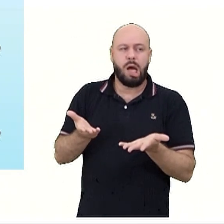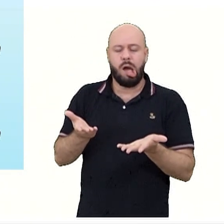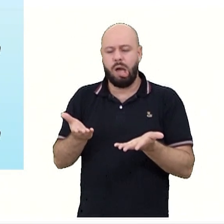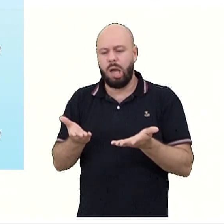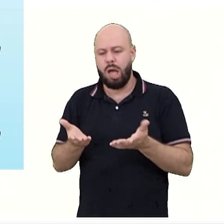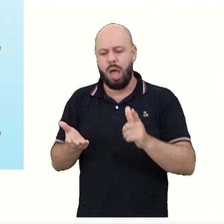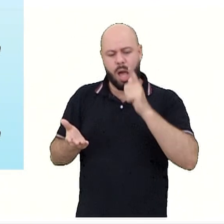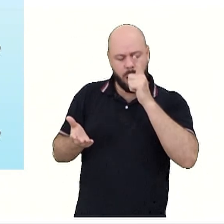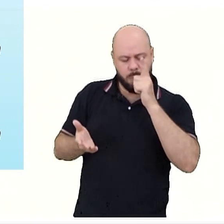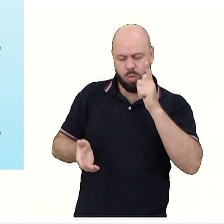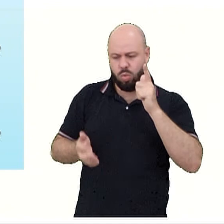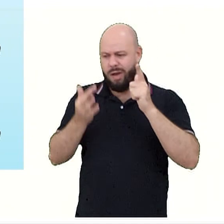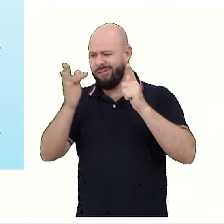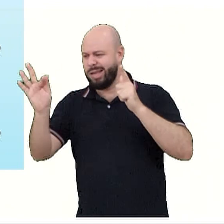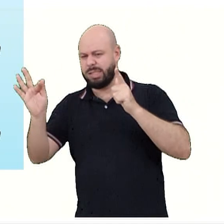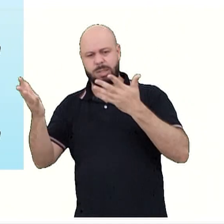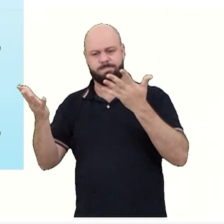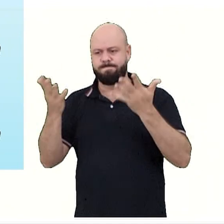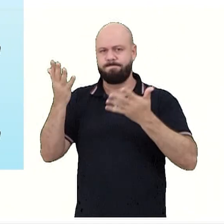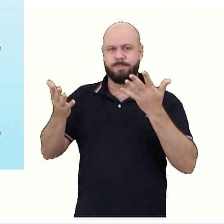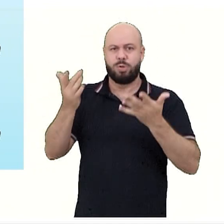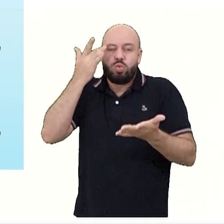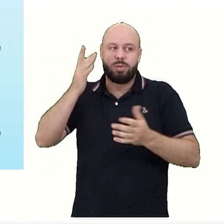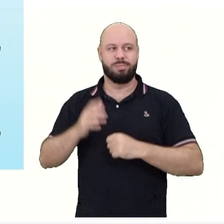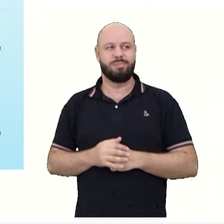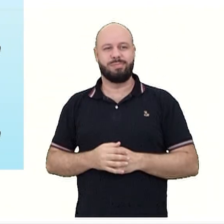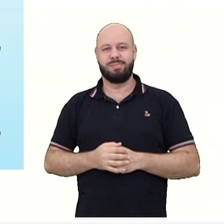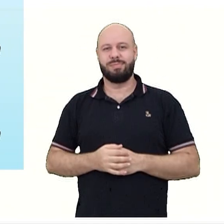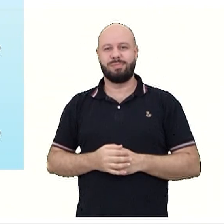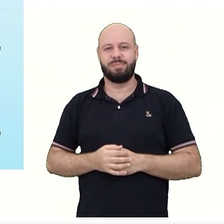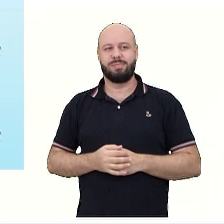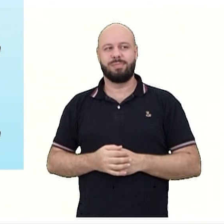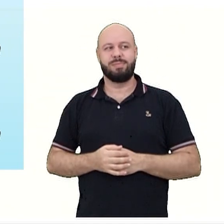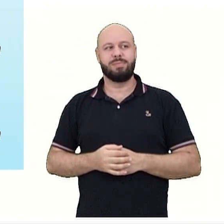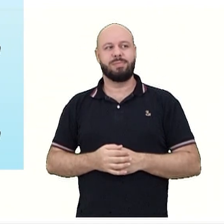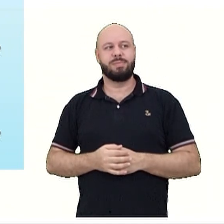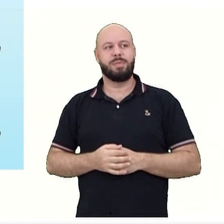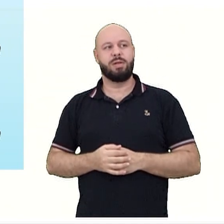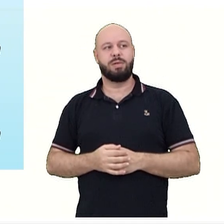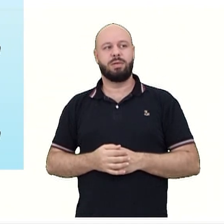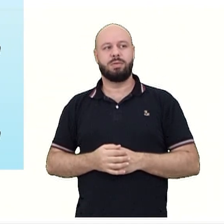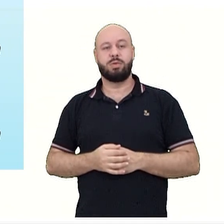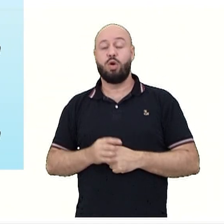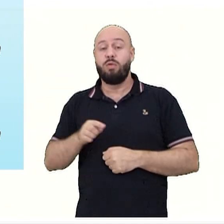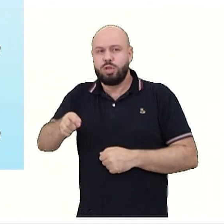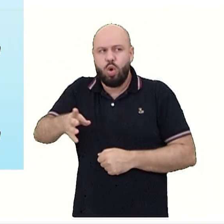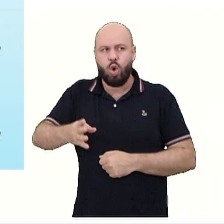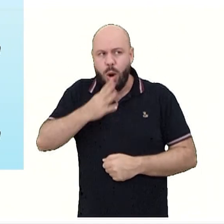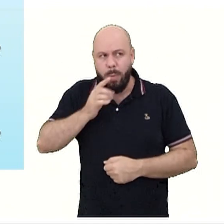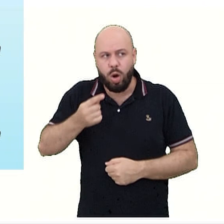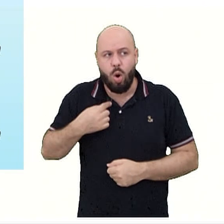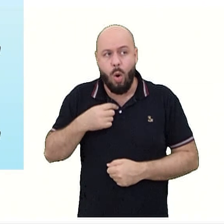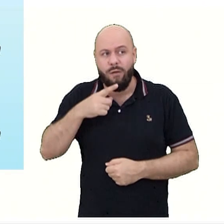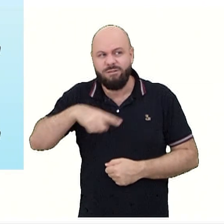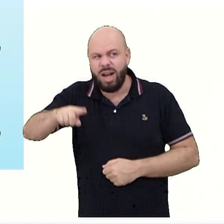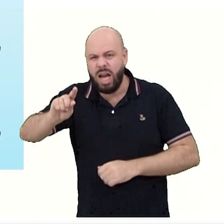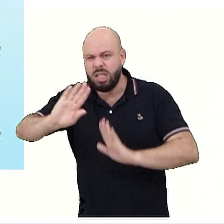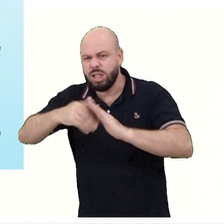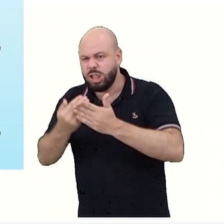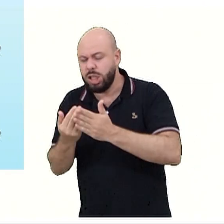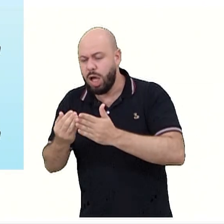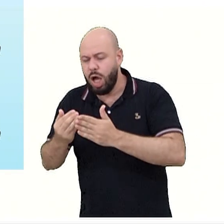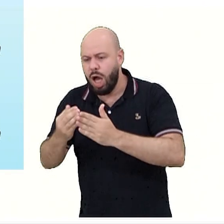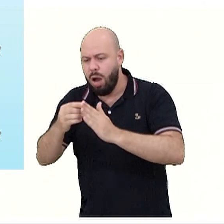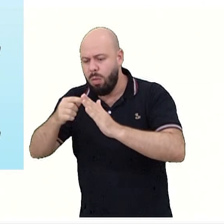Não consigo decidir se estudo alemão ou francês. Either you shut up or you will leave the classroom.